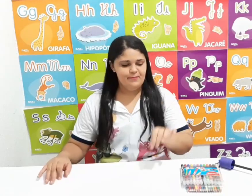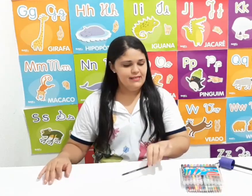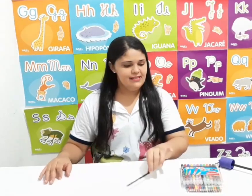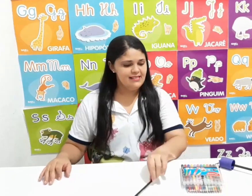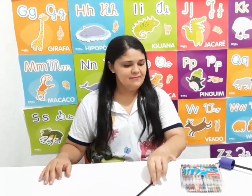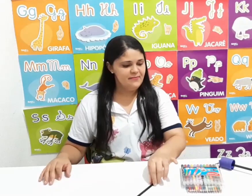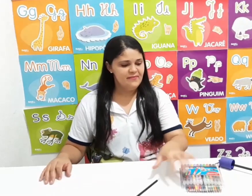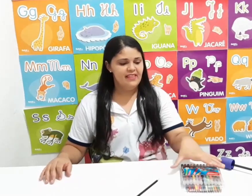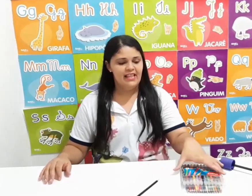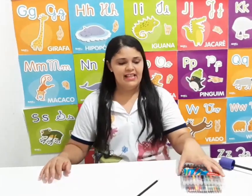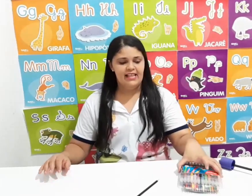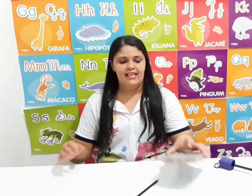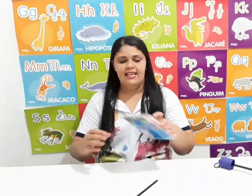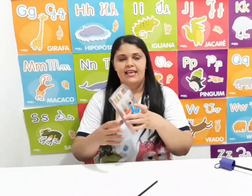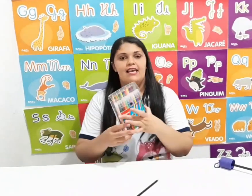lápis